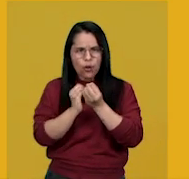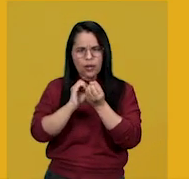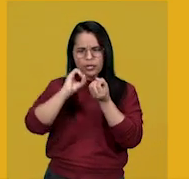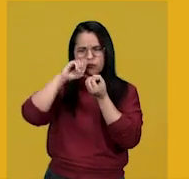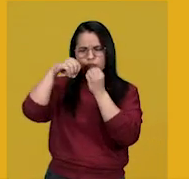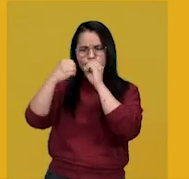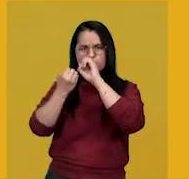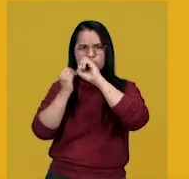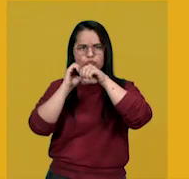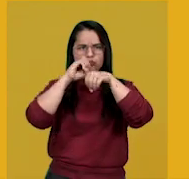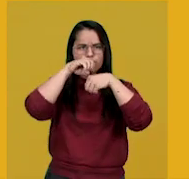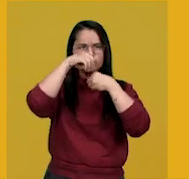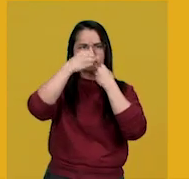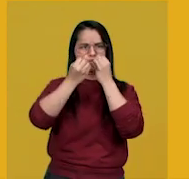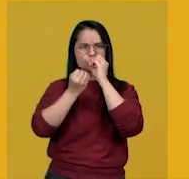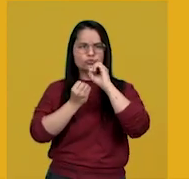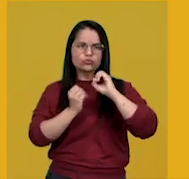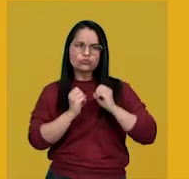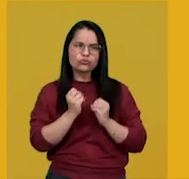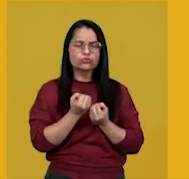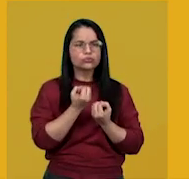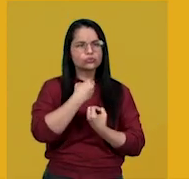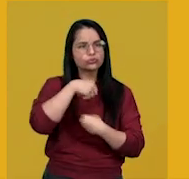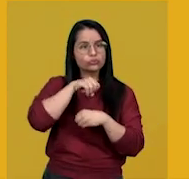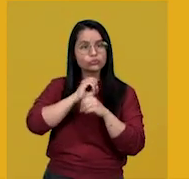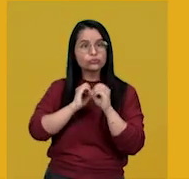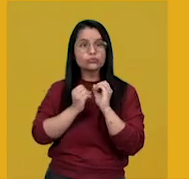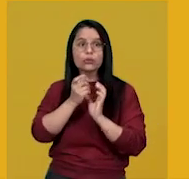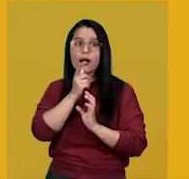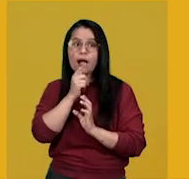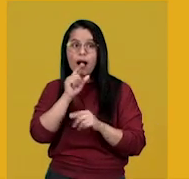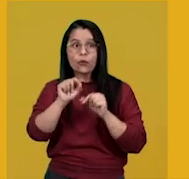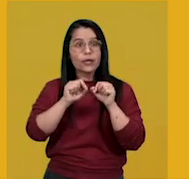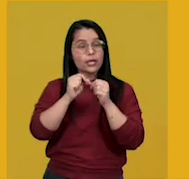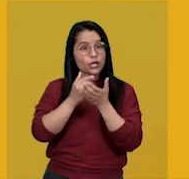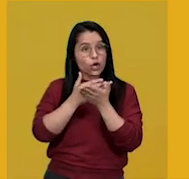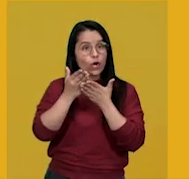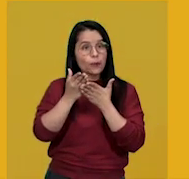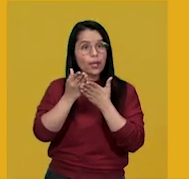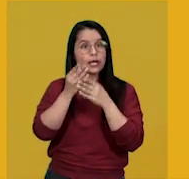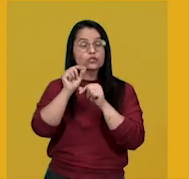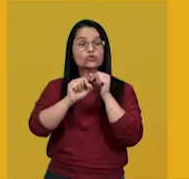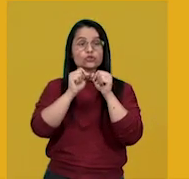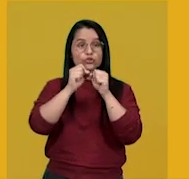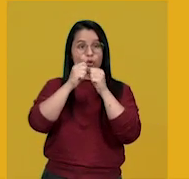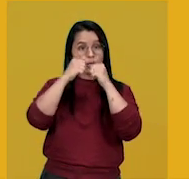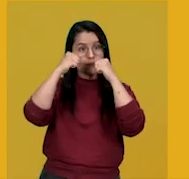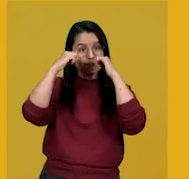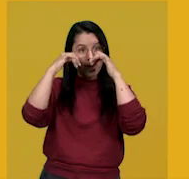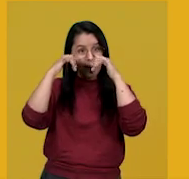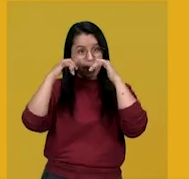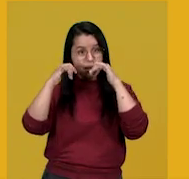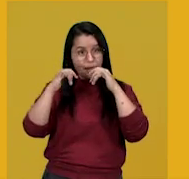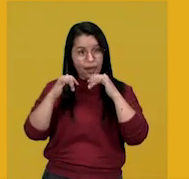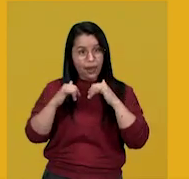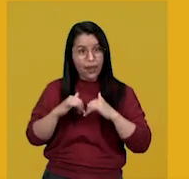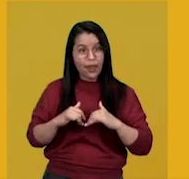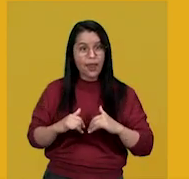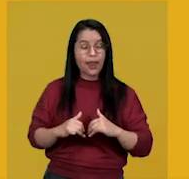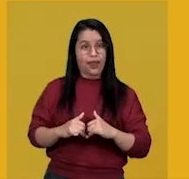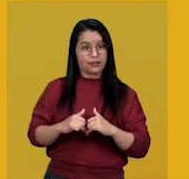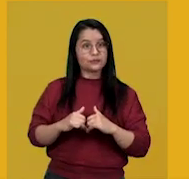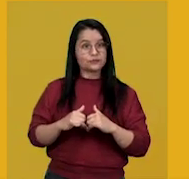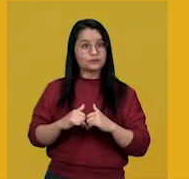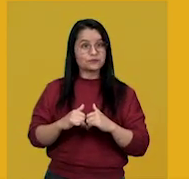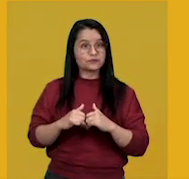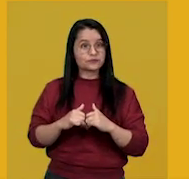esse fenômeno faz a água condensar. E aí passam para o estado líquido e apareçam gotículas de água nas paredes